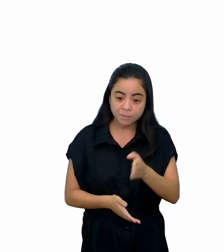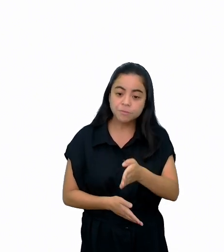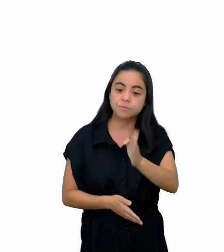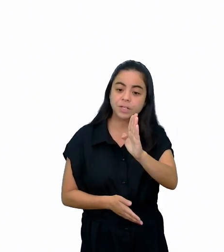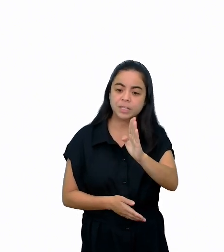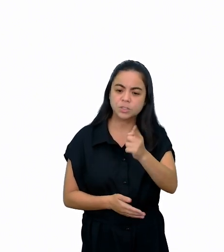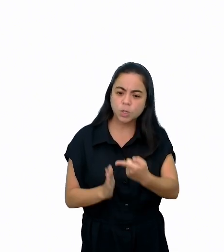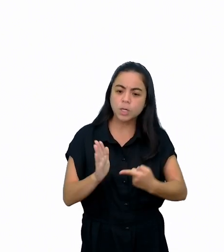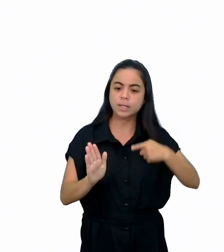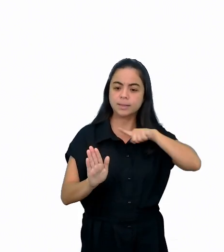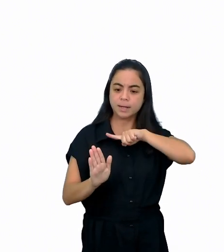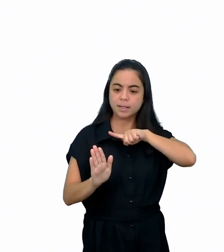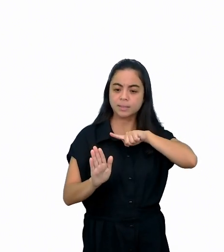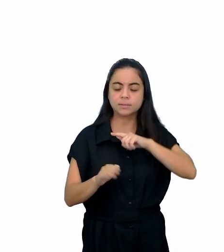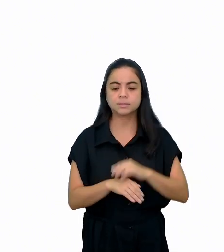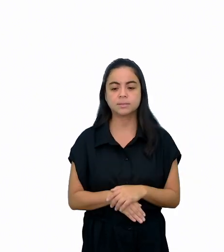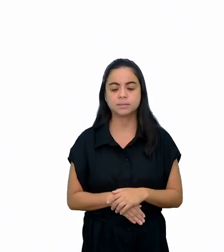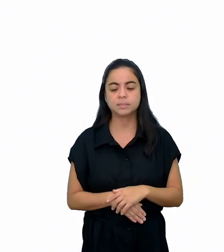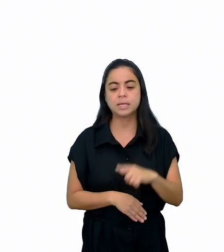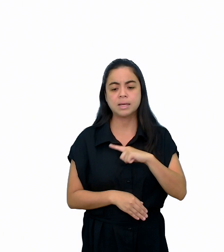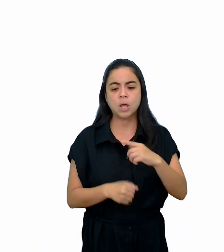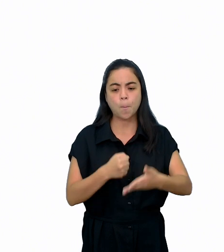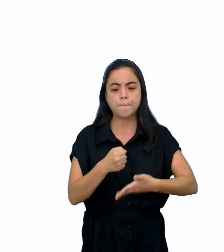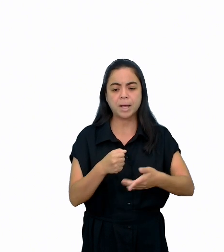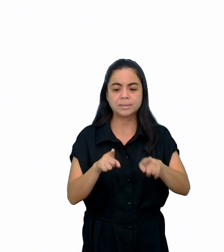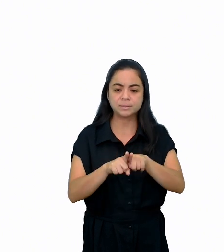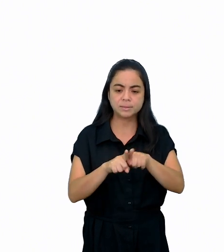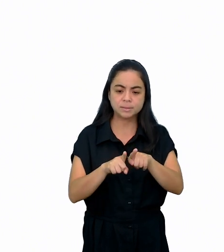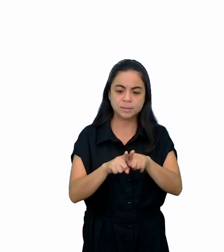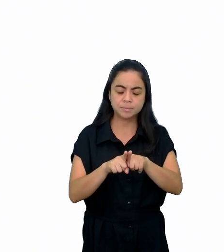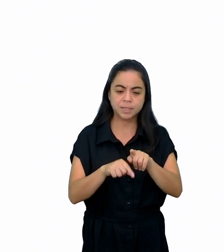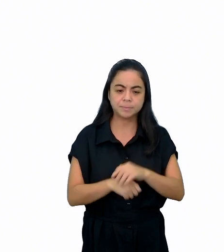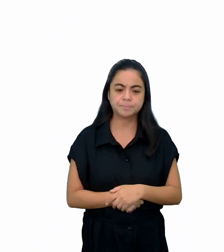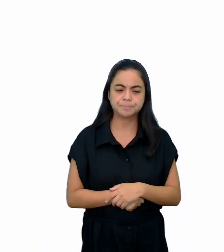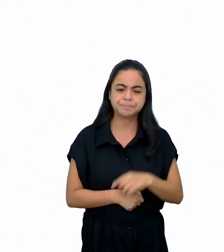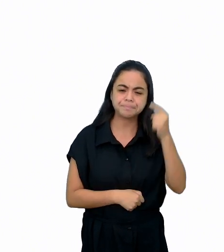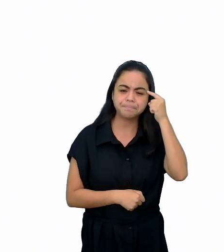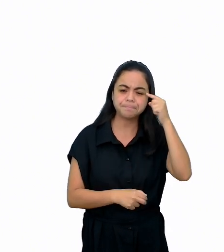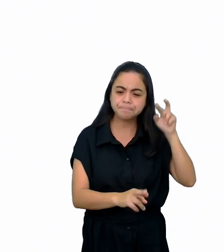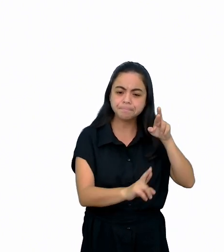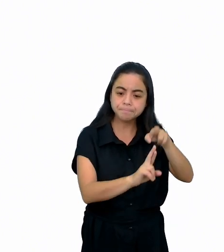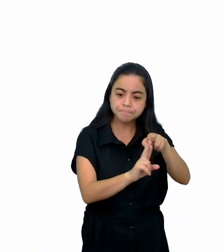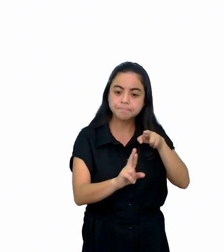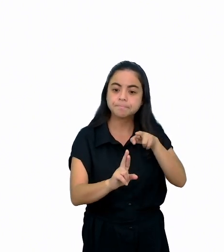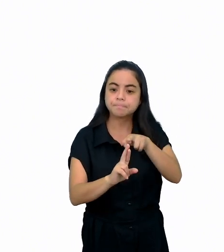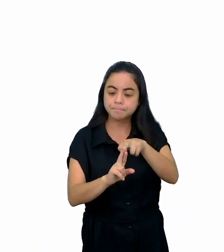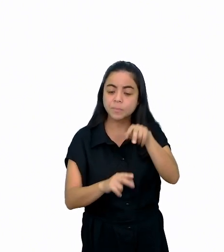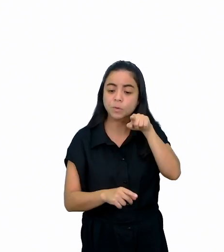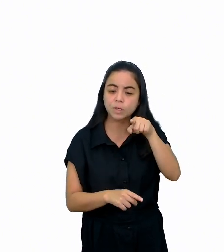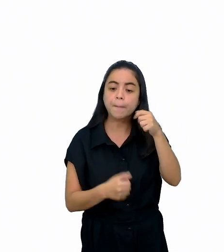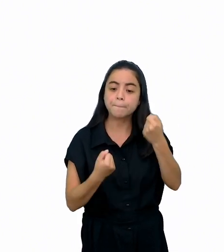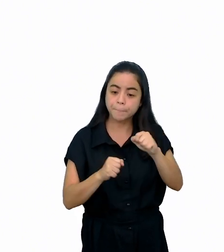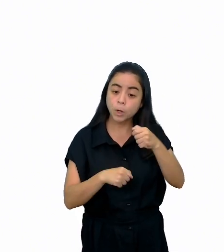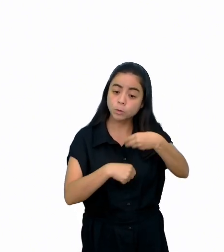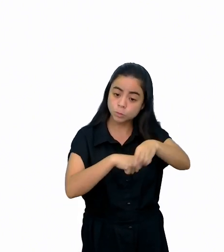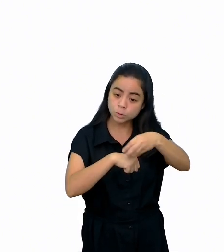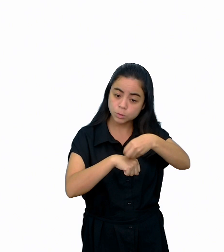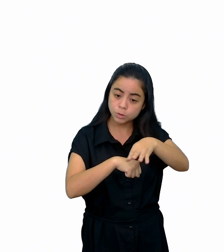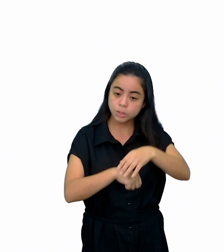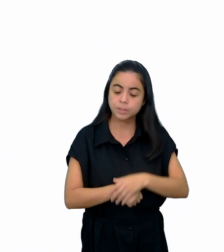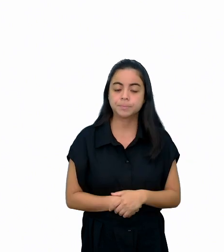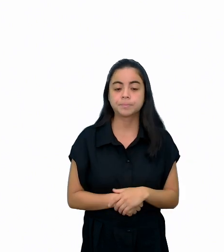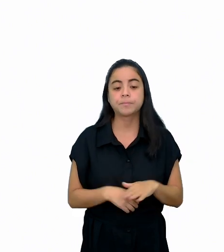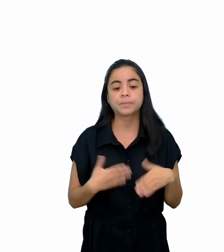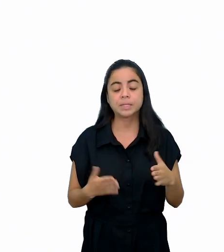frente, atrás, tendo como base aí alguns pontos de referência que você pode delimitar. E faça com